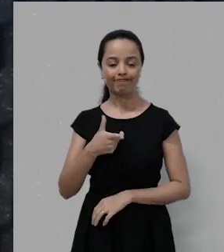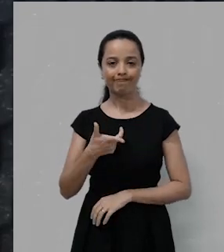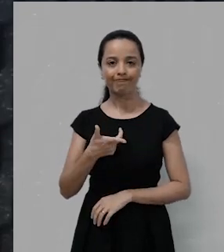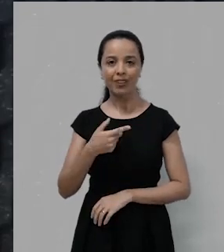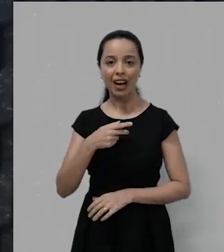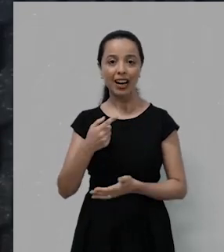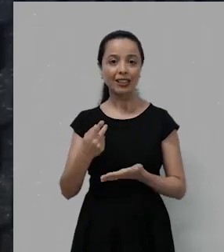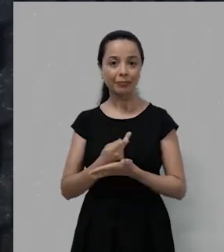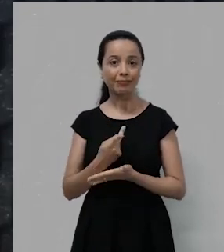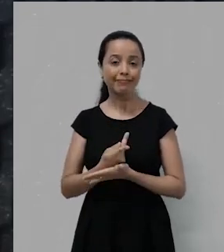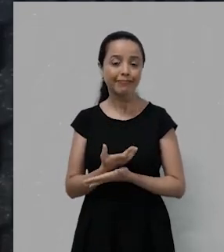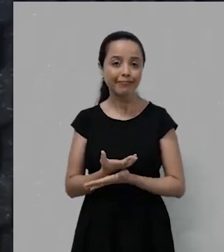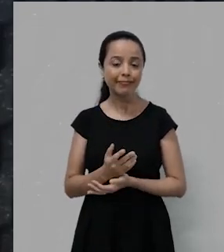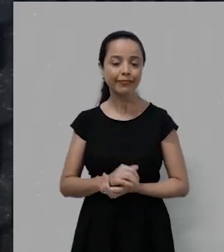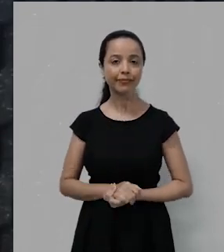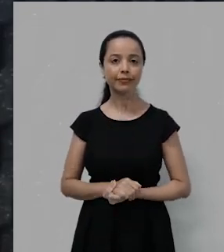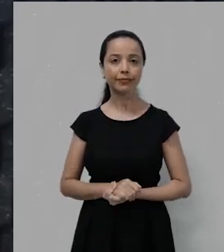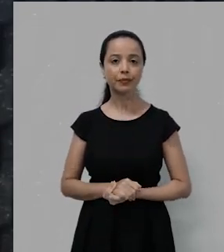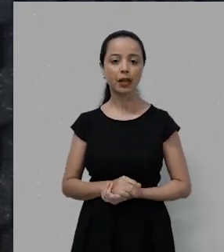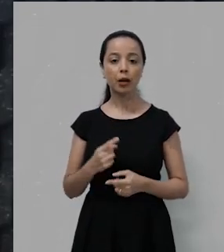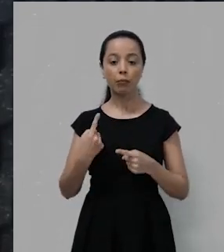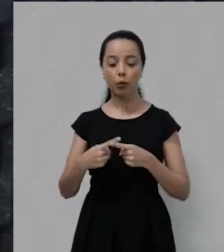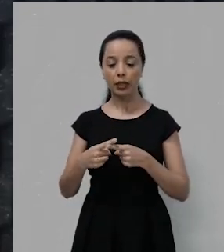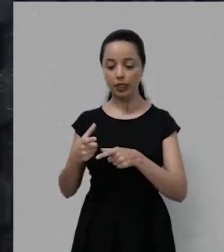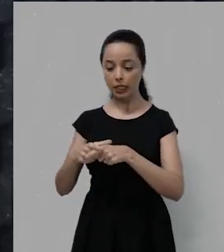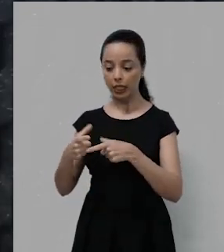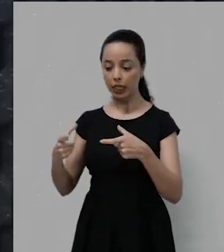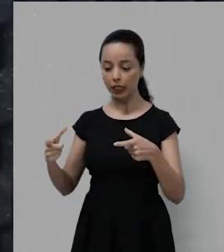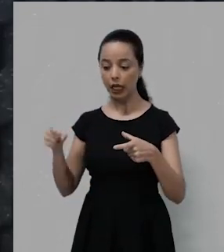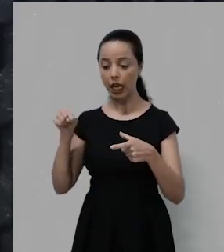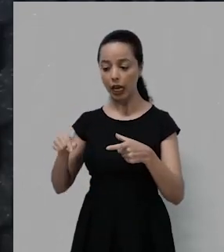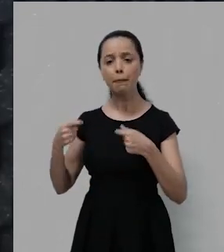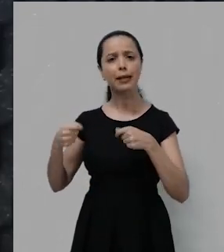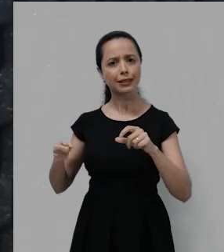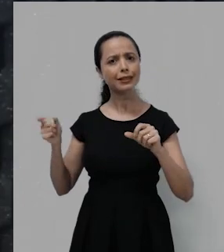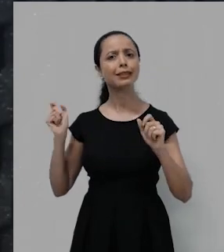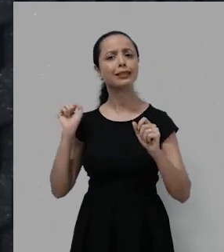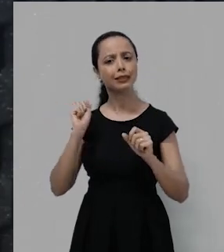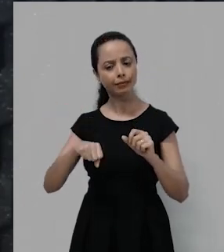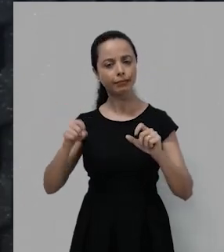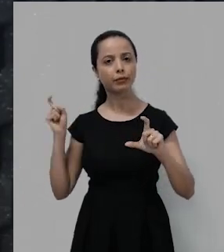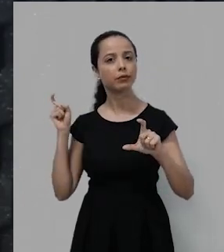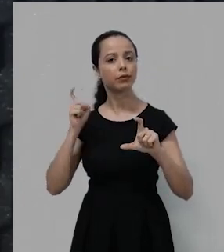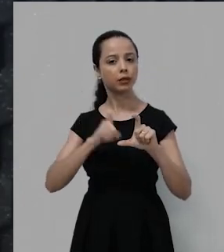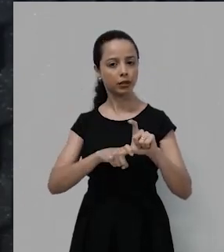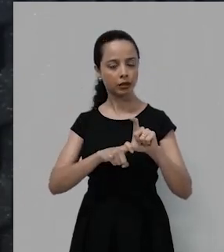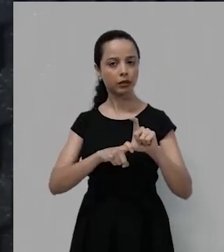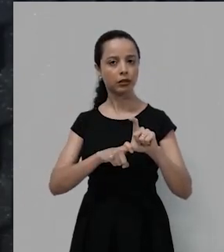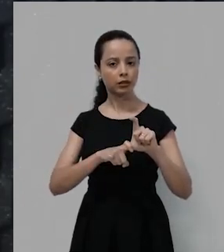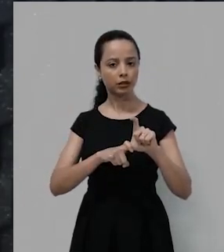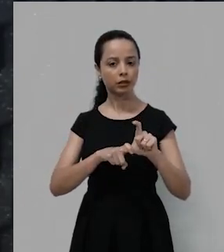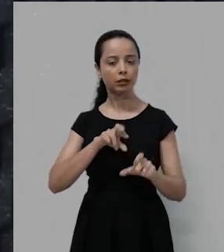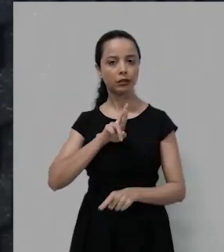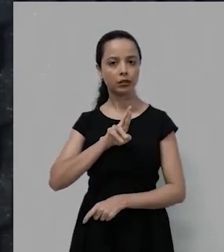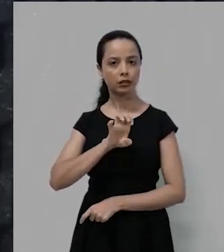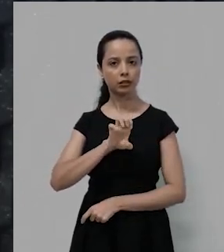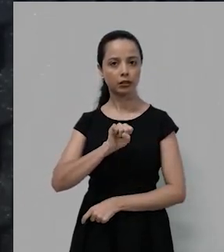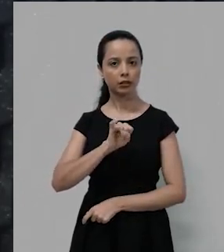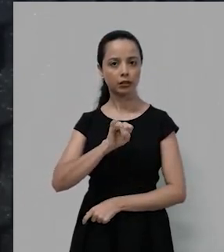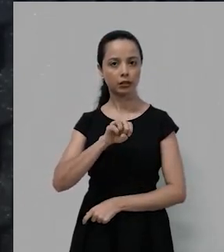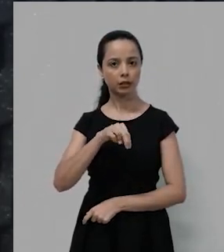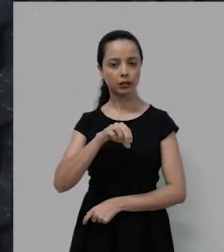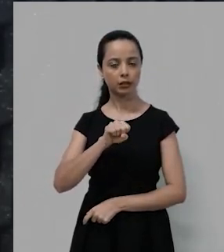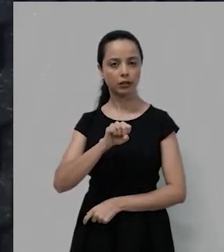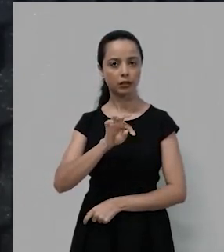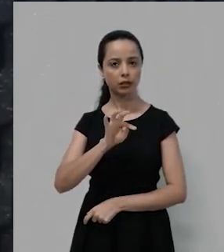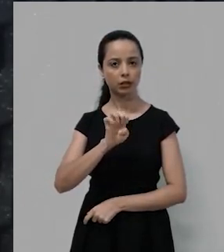correta. Mas não, esse crescimento real, ele depende dos fatores que a gente chama de resistência ambiental. Quais